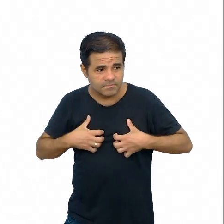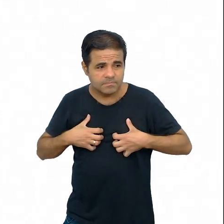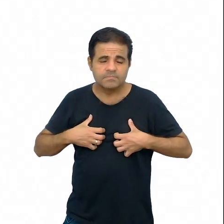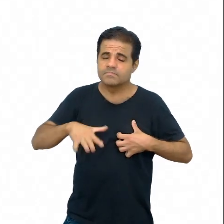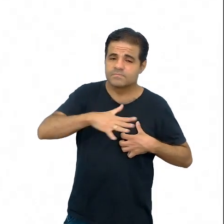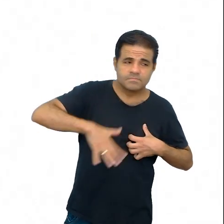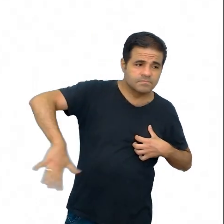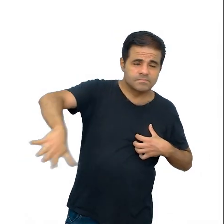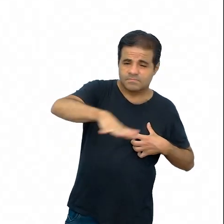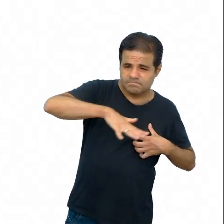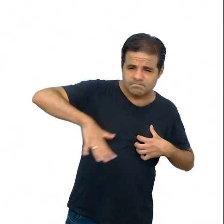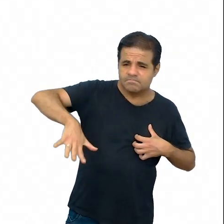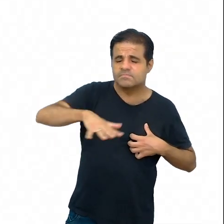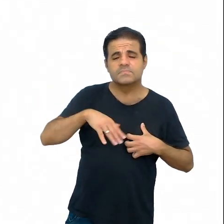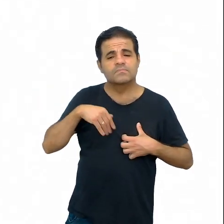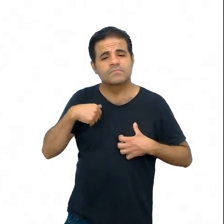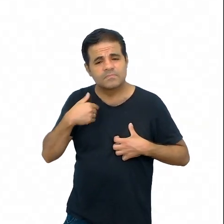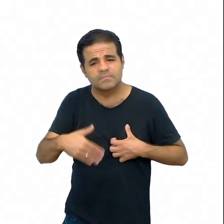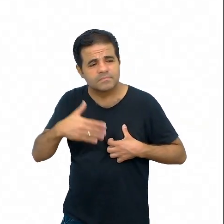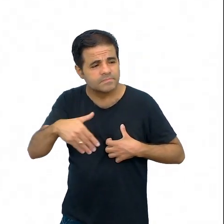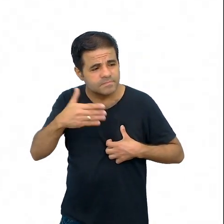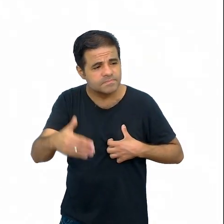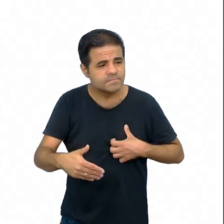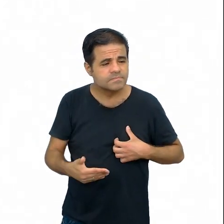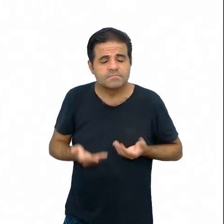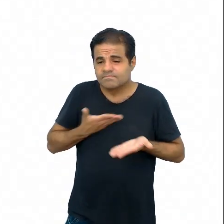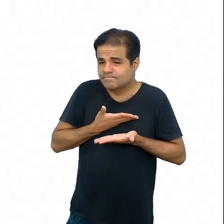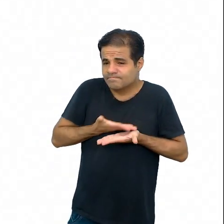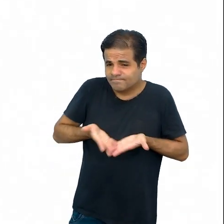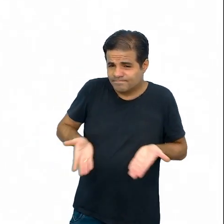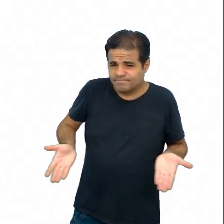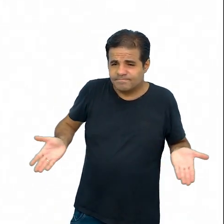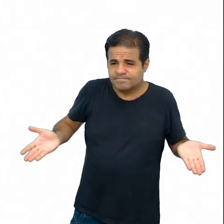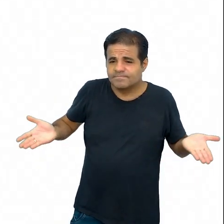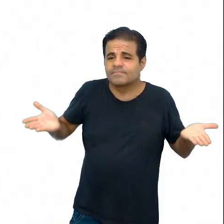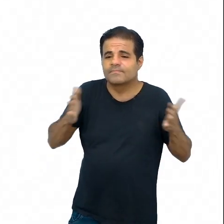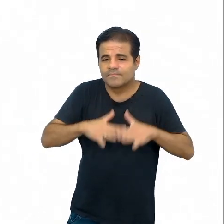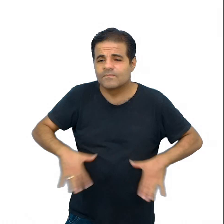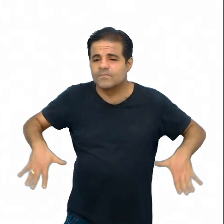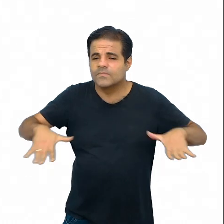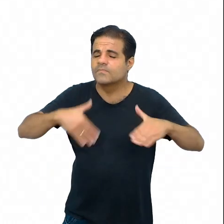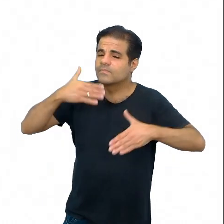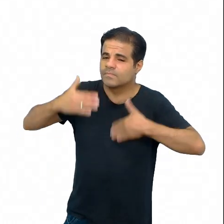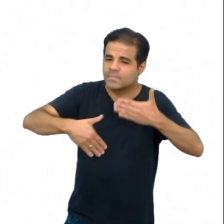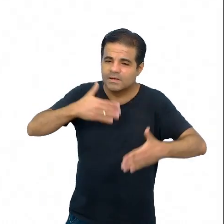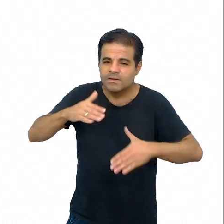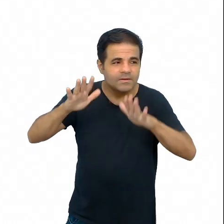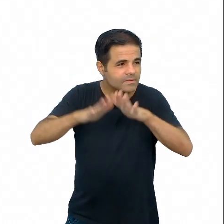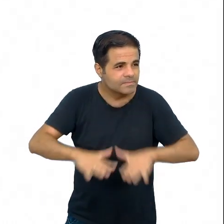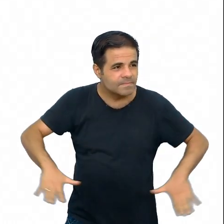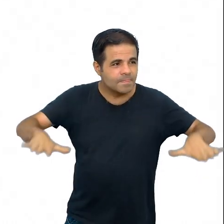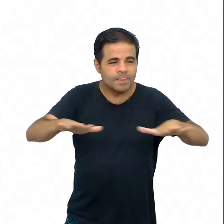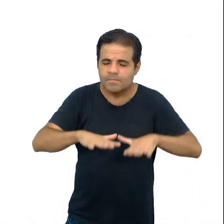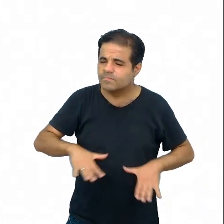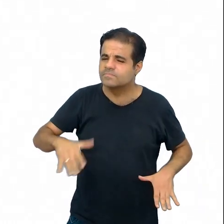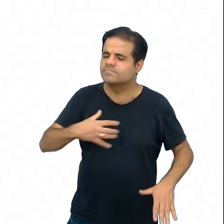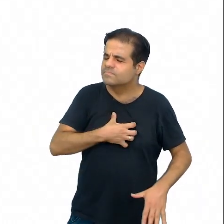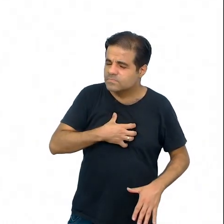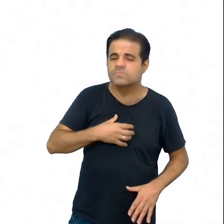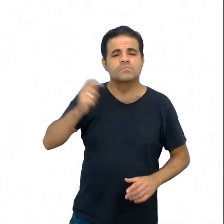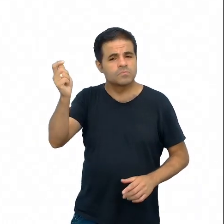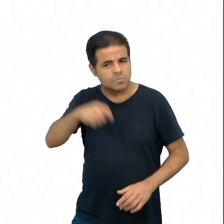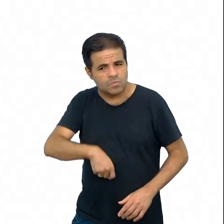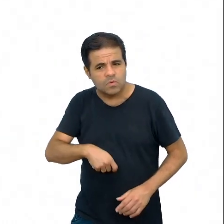usar dentro desse blog. Daí segue uma aula para organização e planejamento desse blog, para que dar início também a